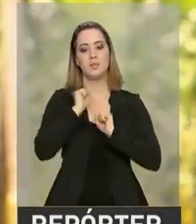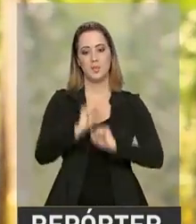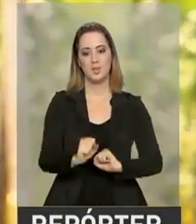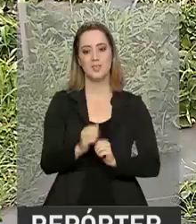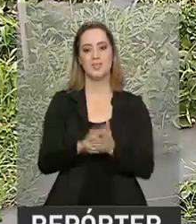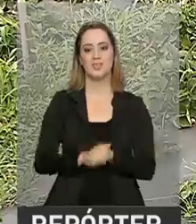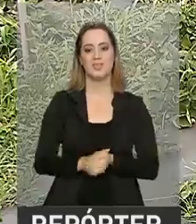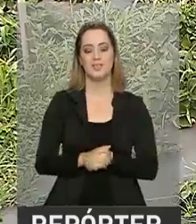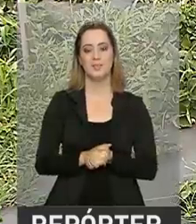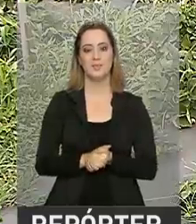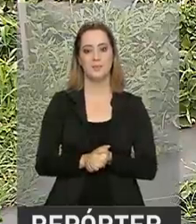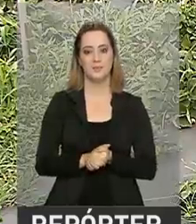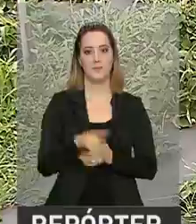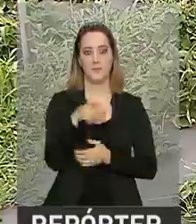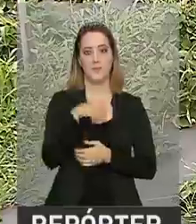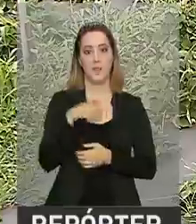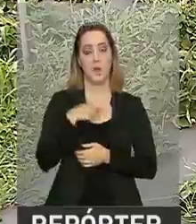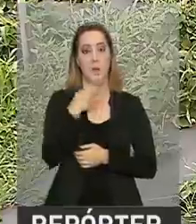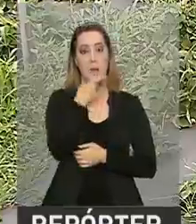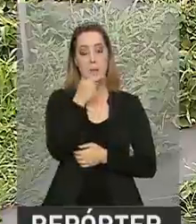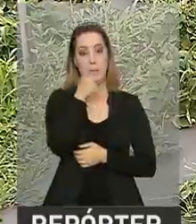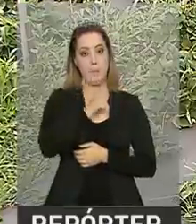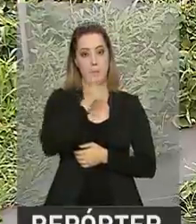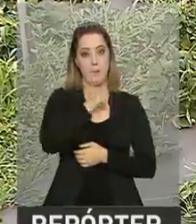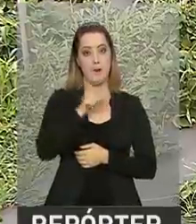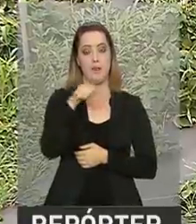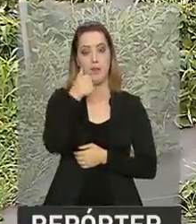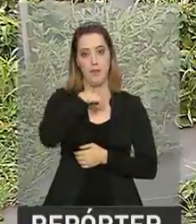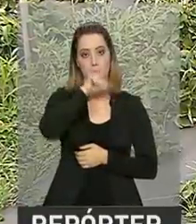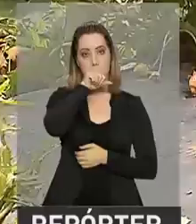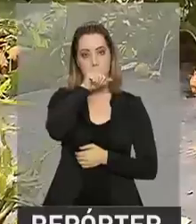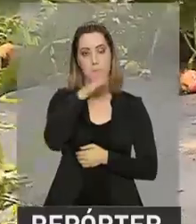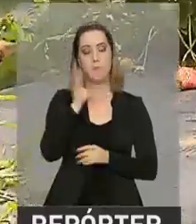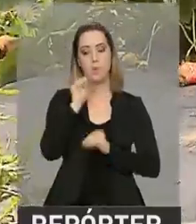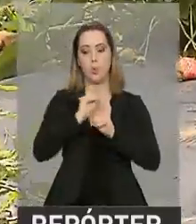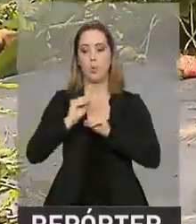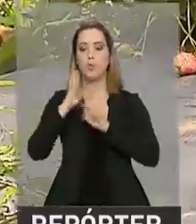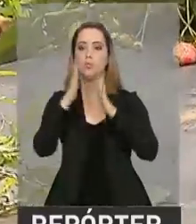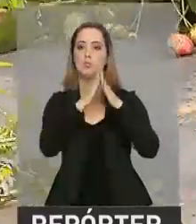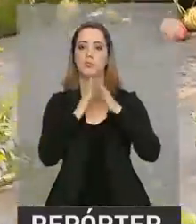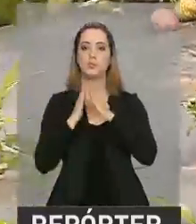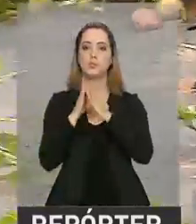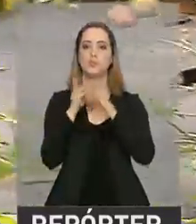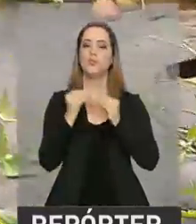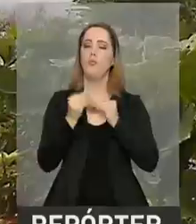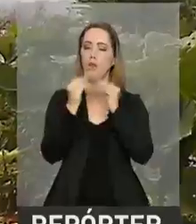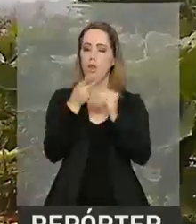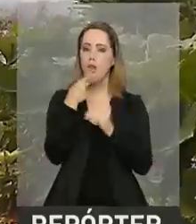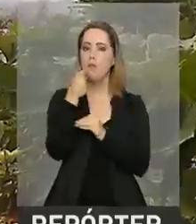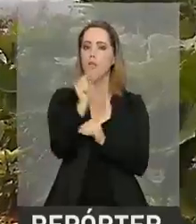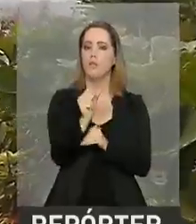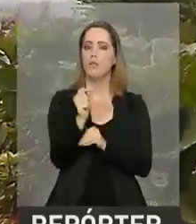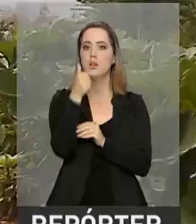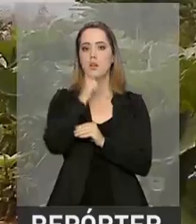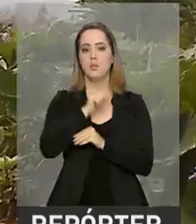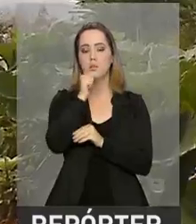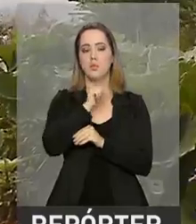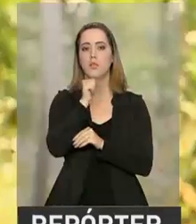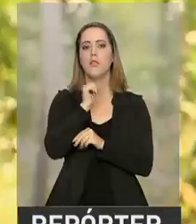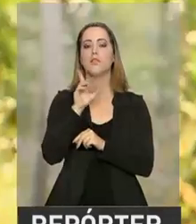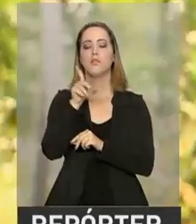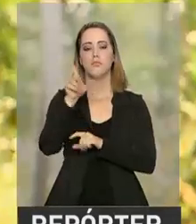de tudo além de agricultora Marlene também é mãe e dona de casa e garante que as mulheres têm uma habilidade especial com a